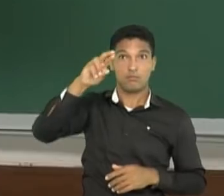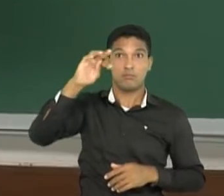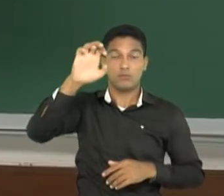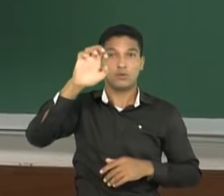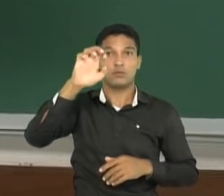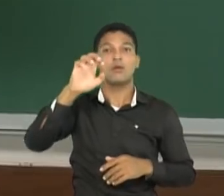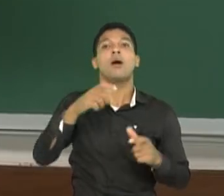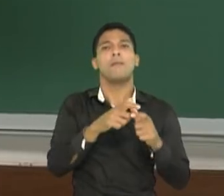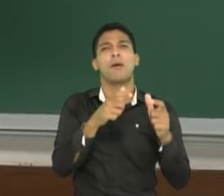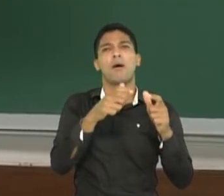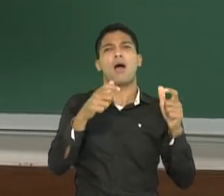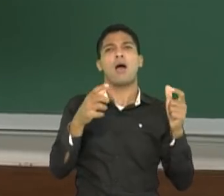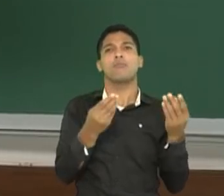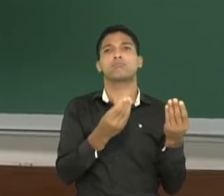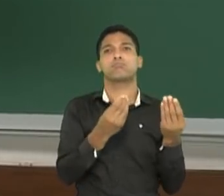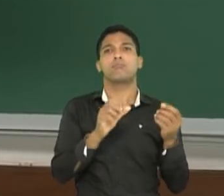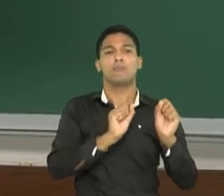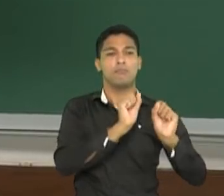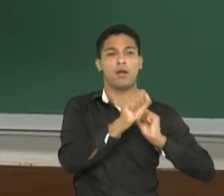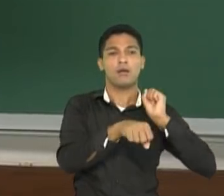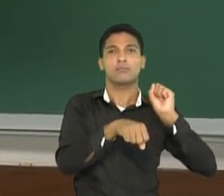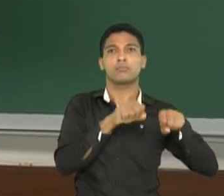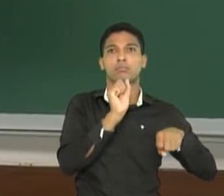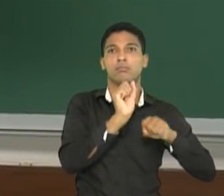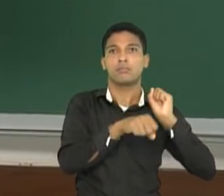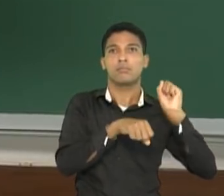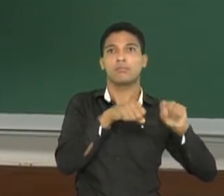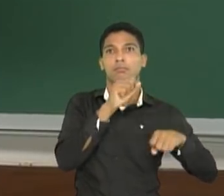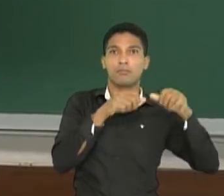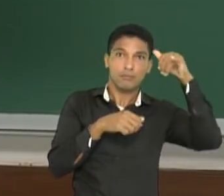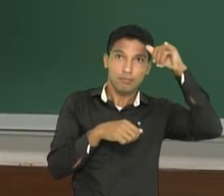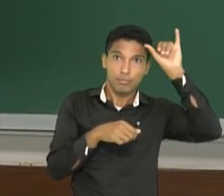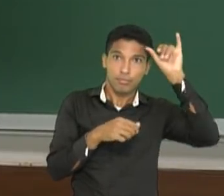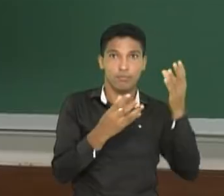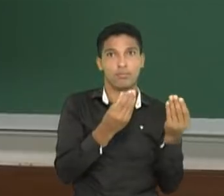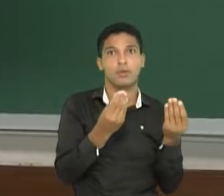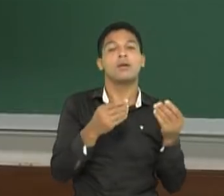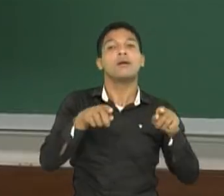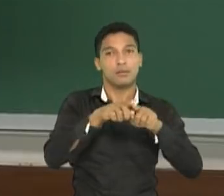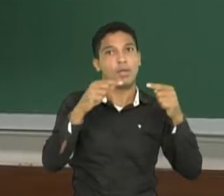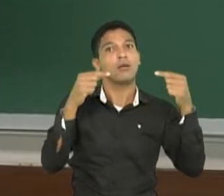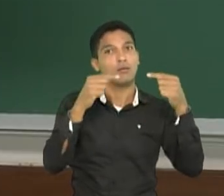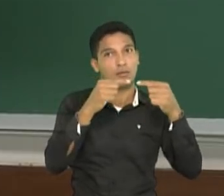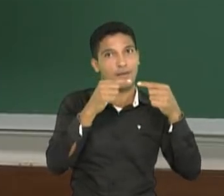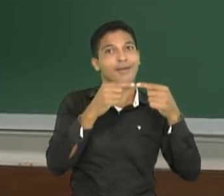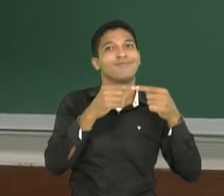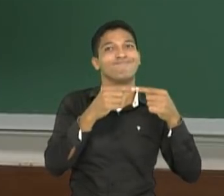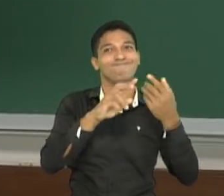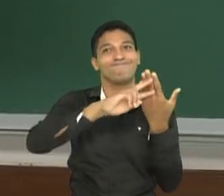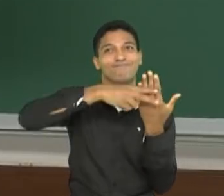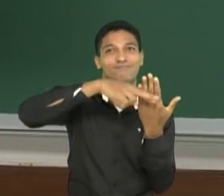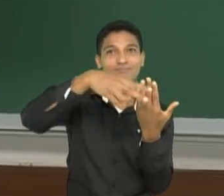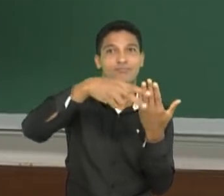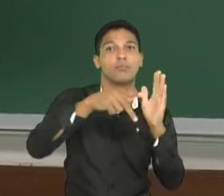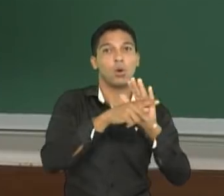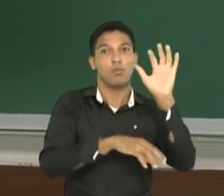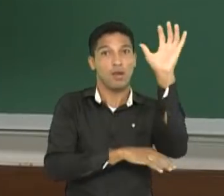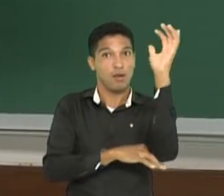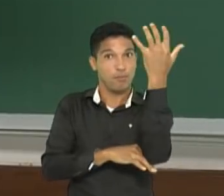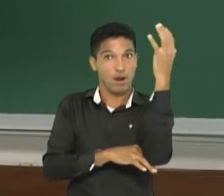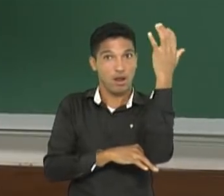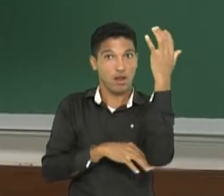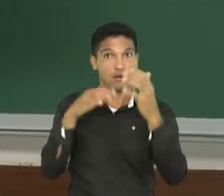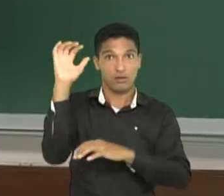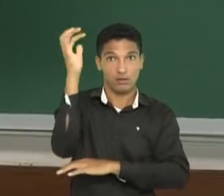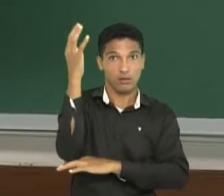isso também desencadeia aquela ideia lá do desmatamento que a gente falou, certo? Modificando as paisagens de forma